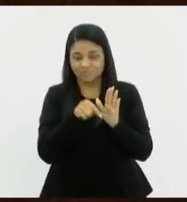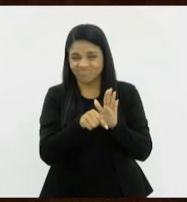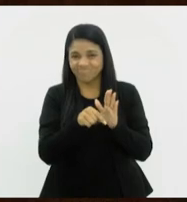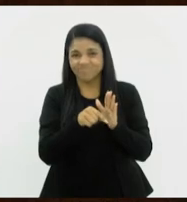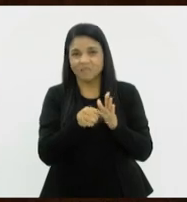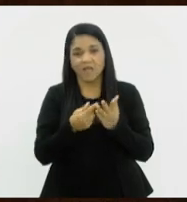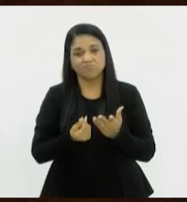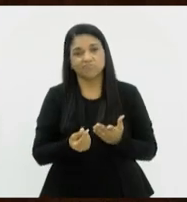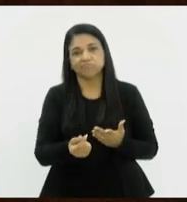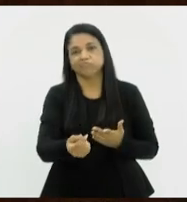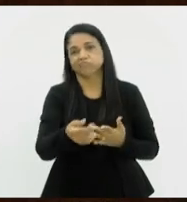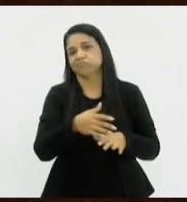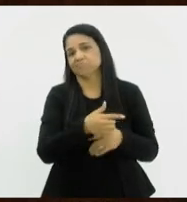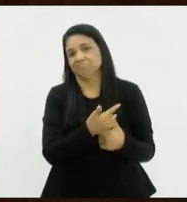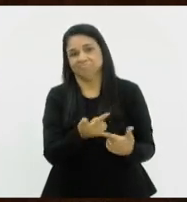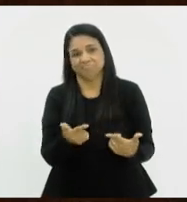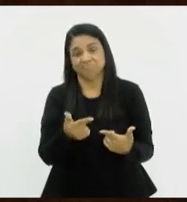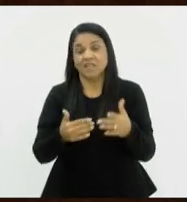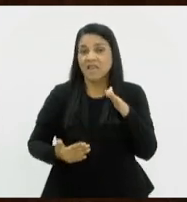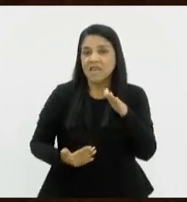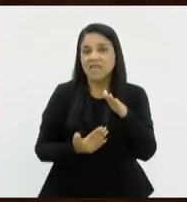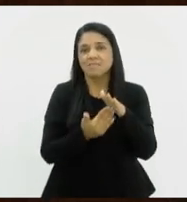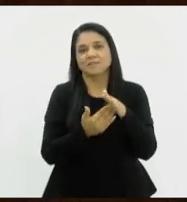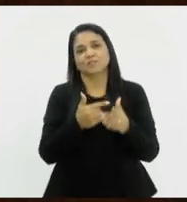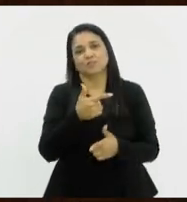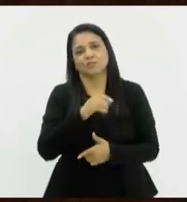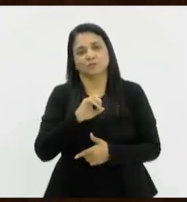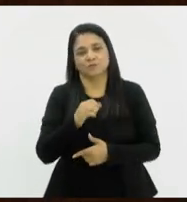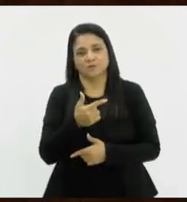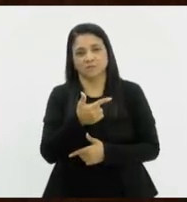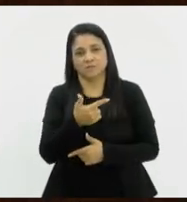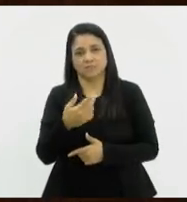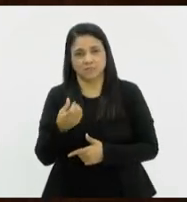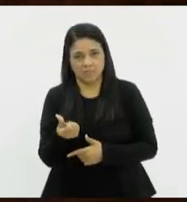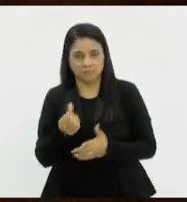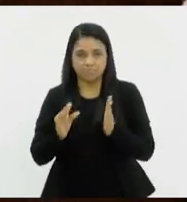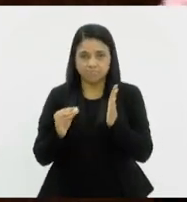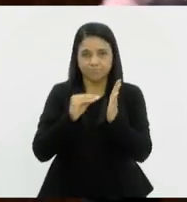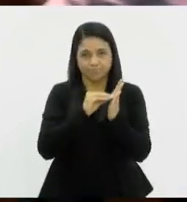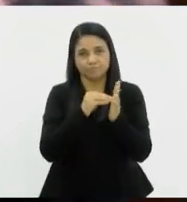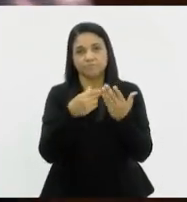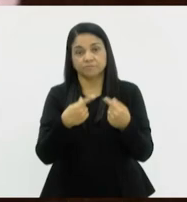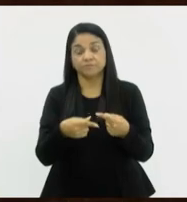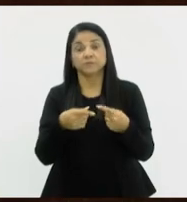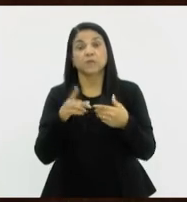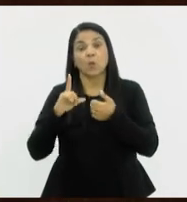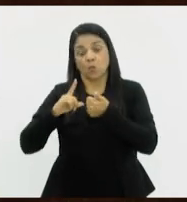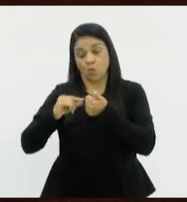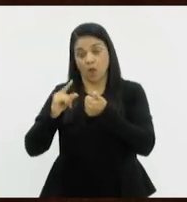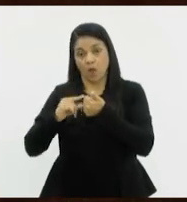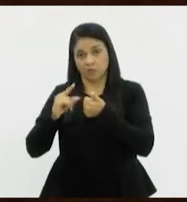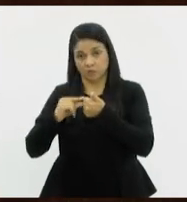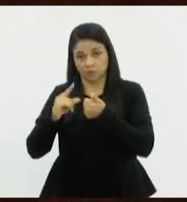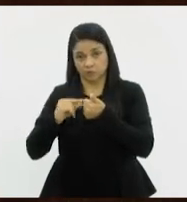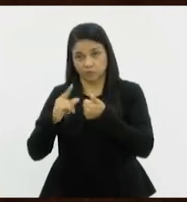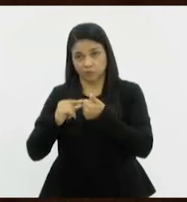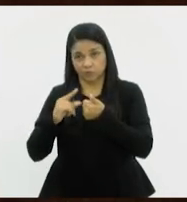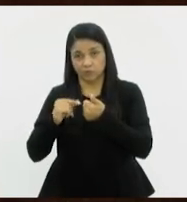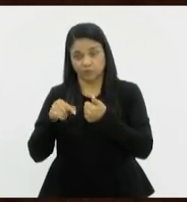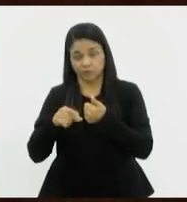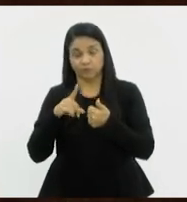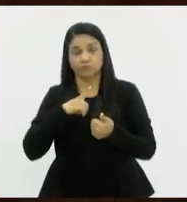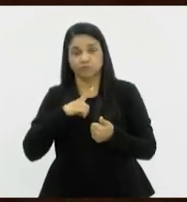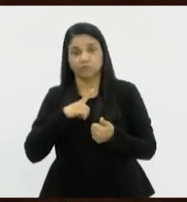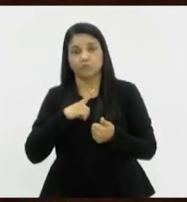indeterminado, a gente tem que botar o limite de 2026. E tem lá um artigo, que é para fazer a emenda supressiva, que diz